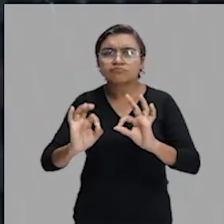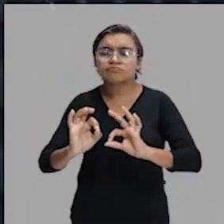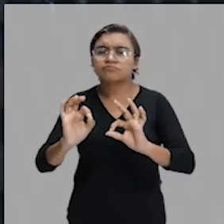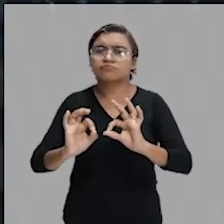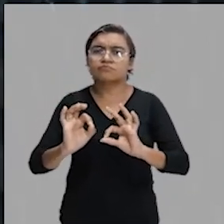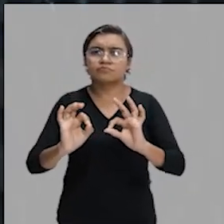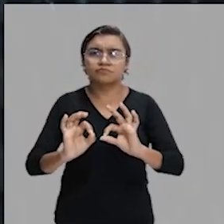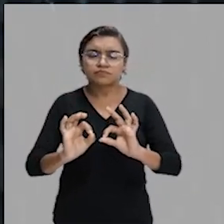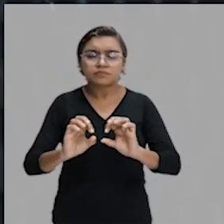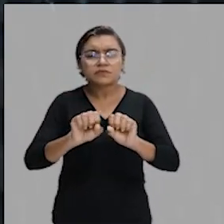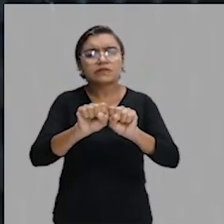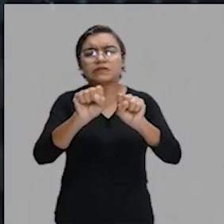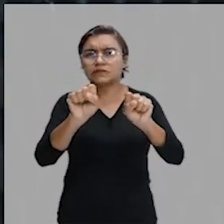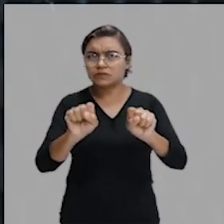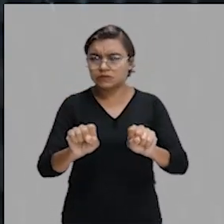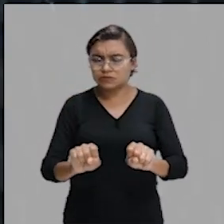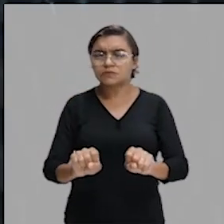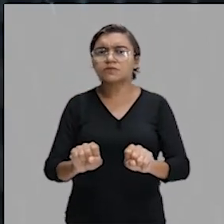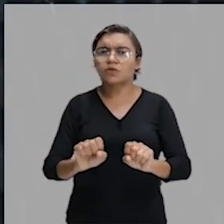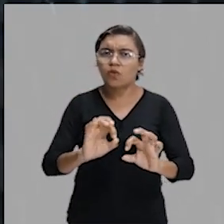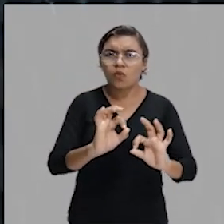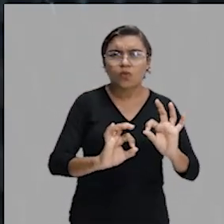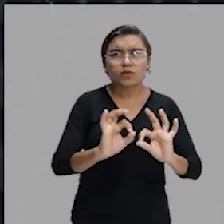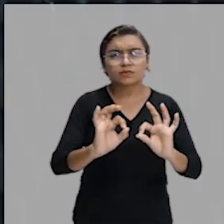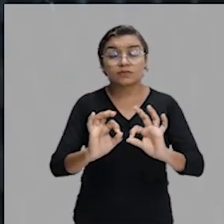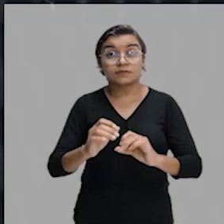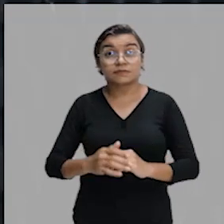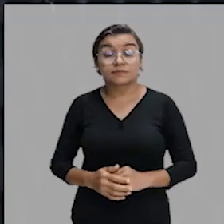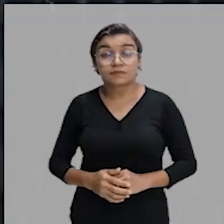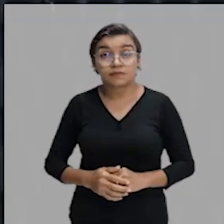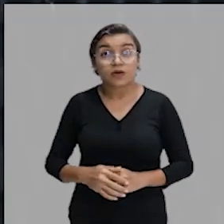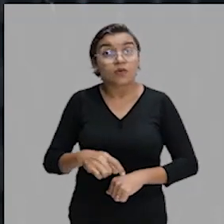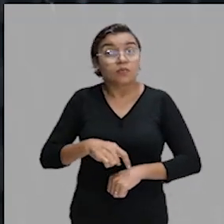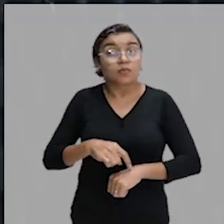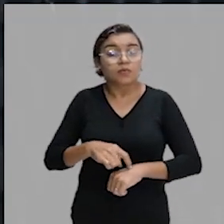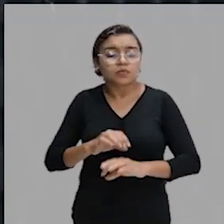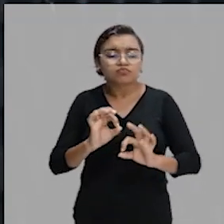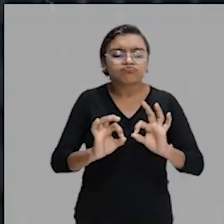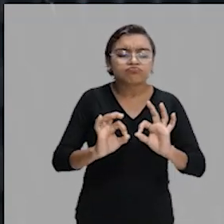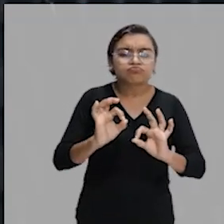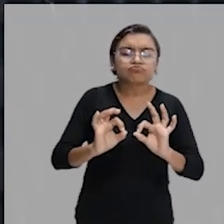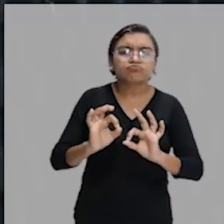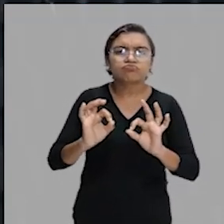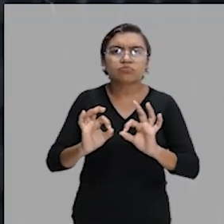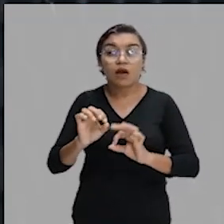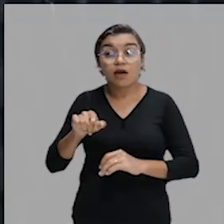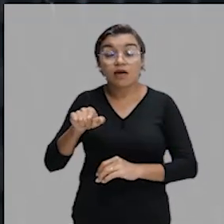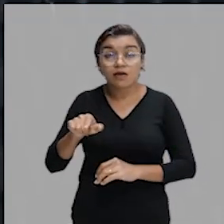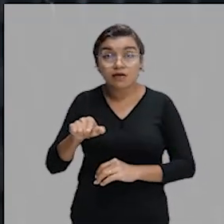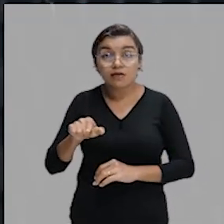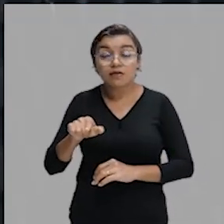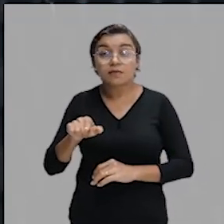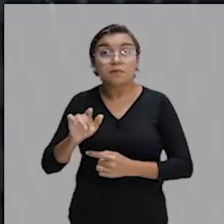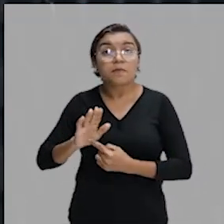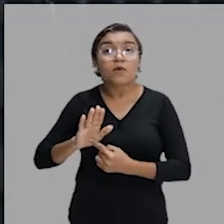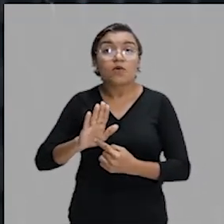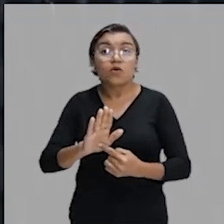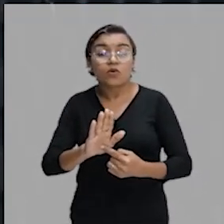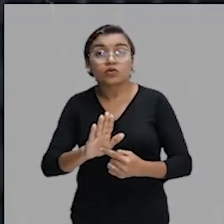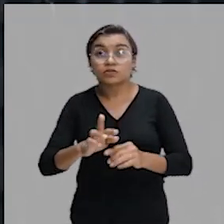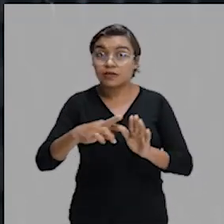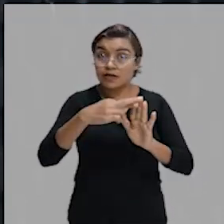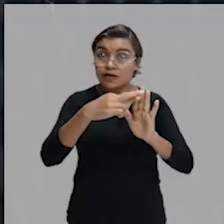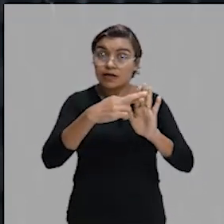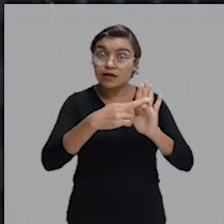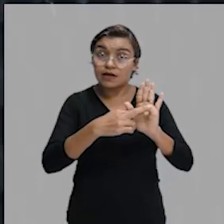certo? Sistematização, organização. Então, quando ele organiza isso, ele estabelece os limites, ele estabelece